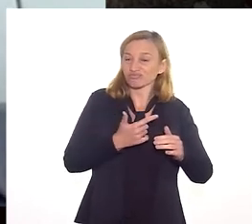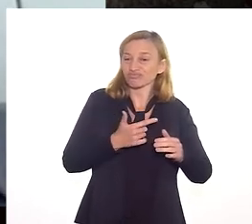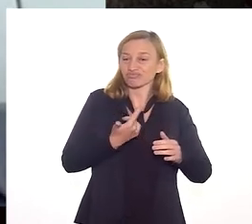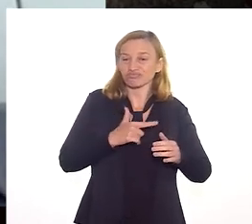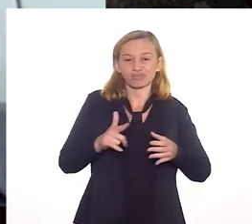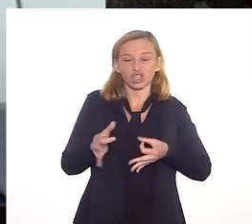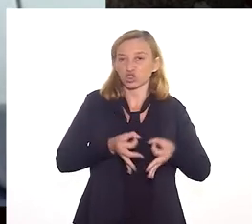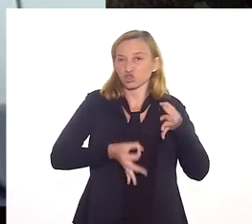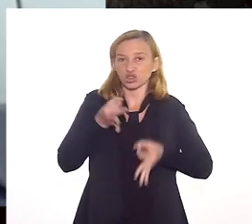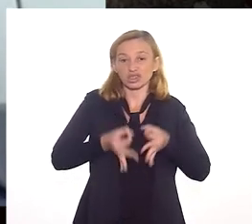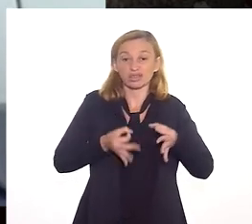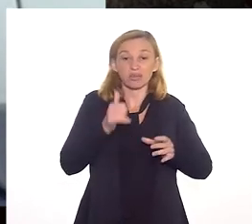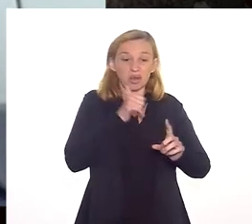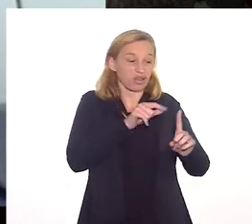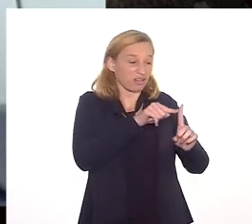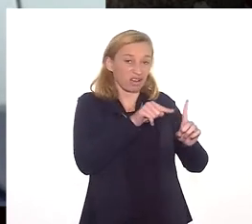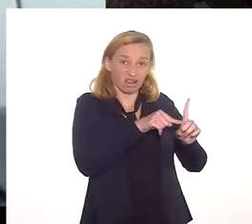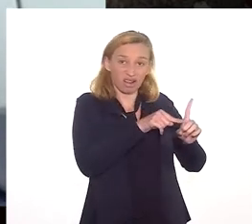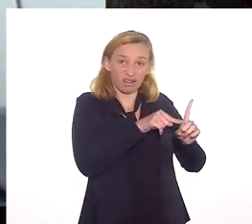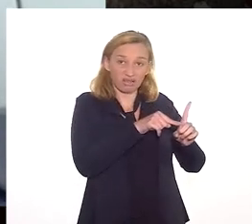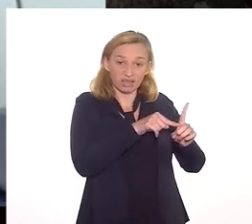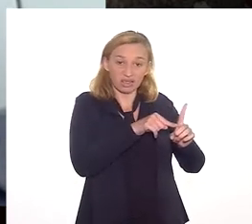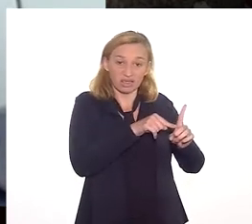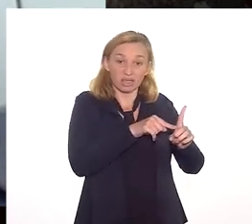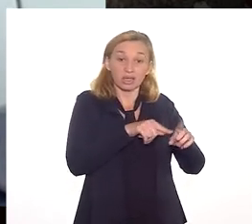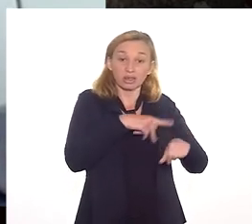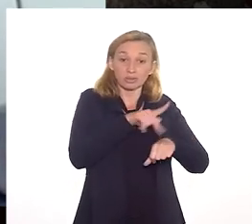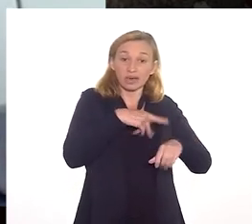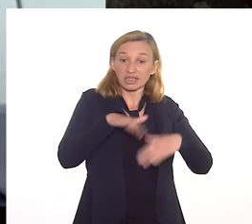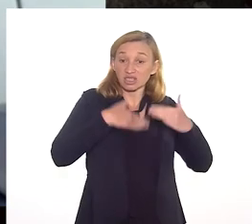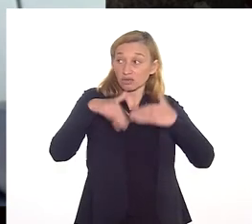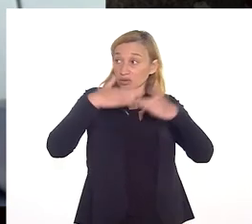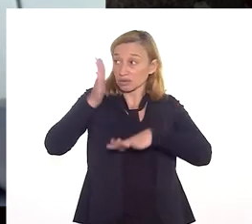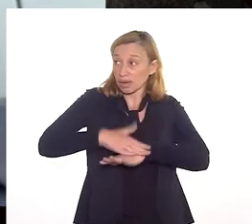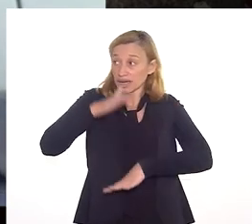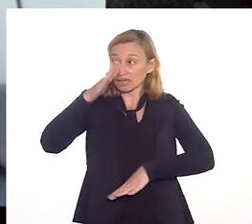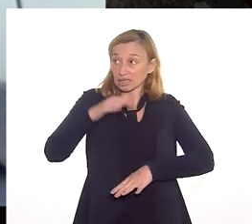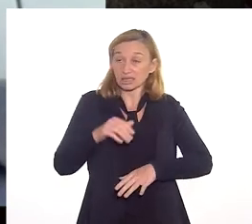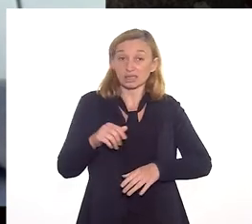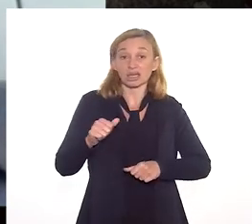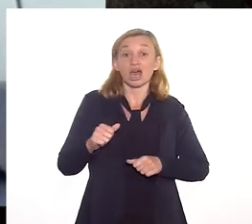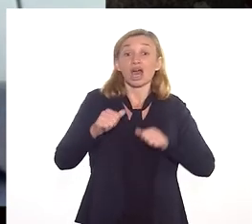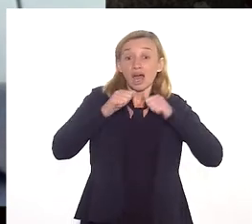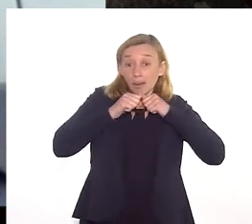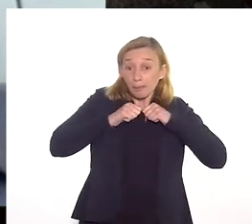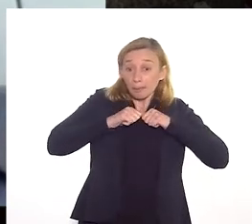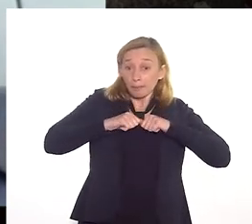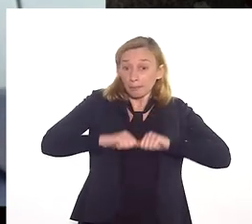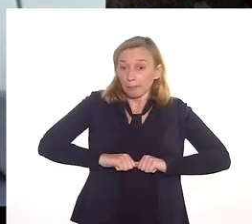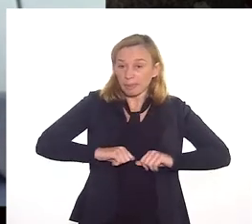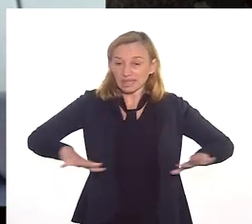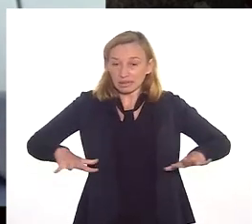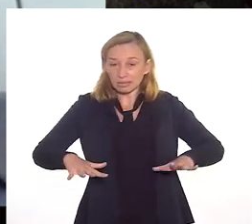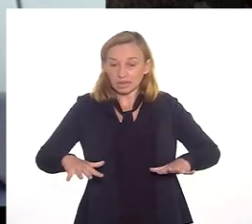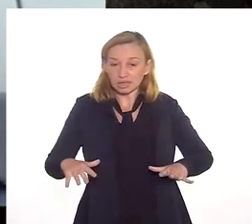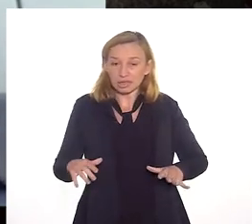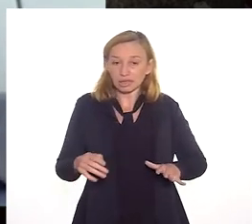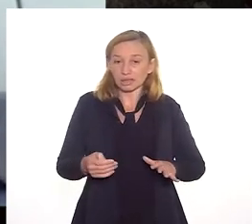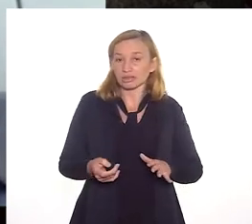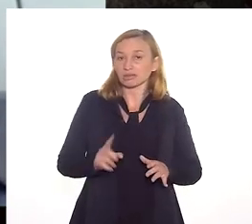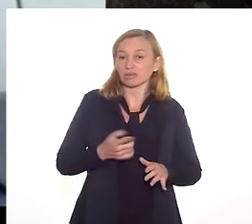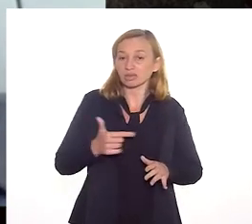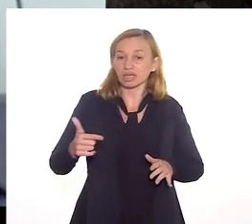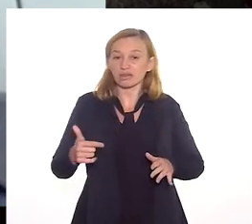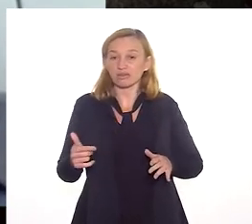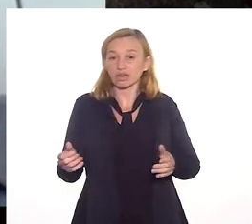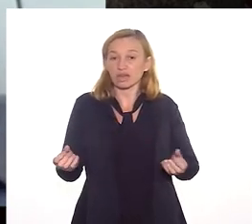injusta, porque para as grávidas, nos países mais desenvolvidos, a pandemia foi muito menos letal do que